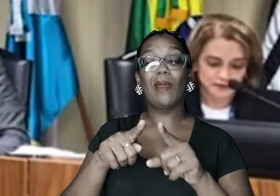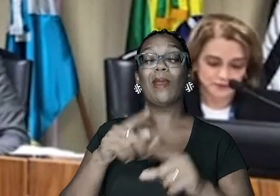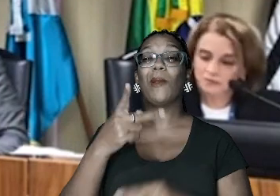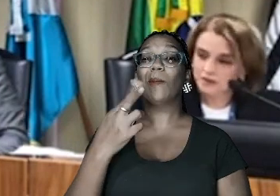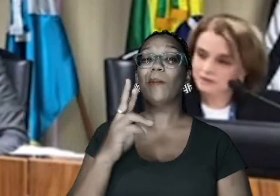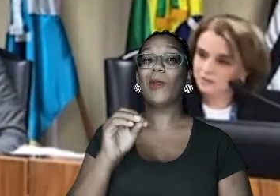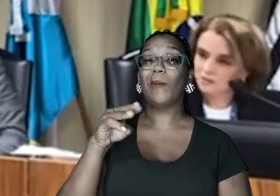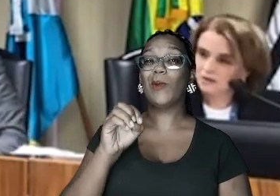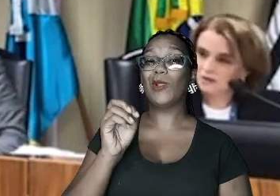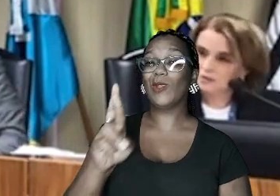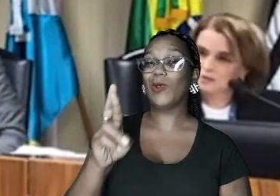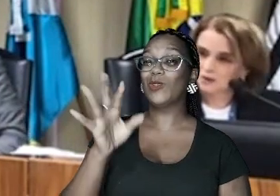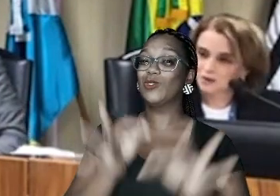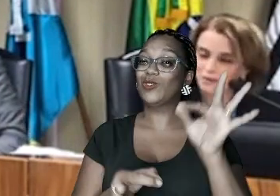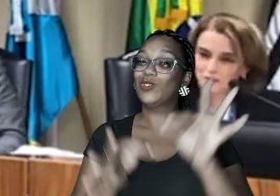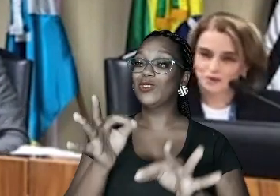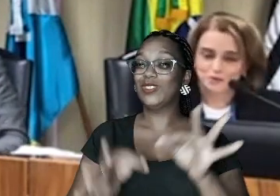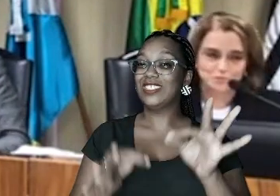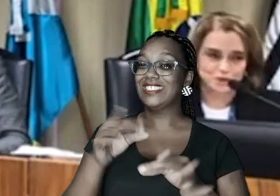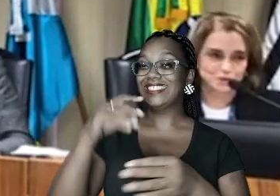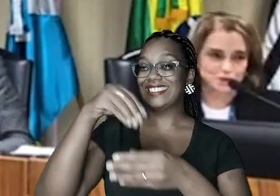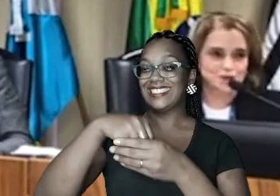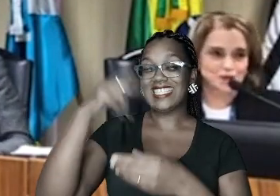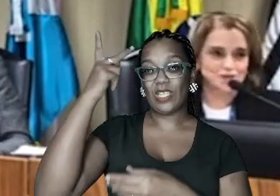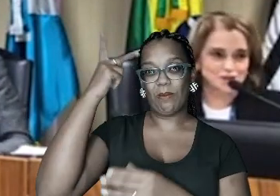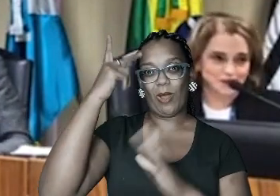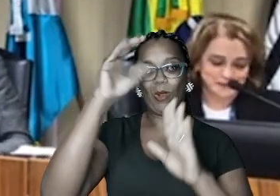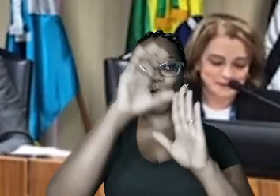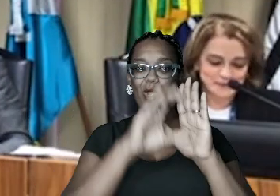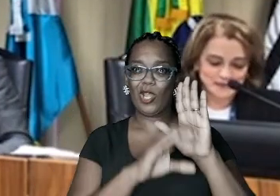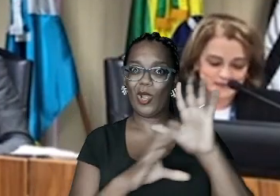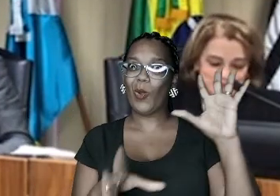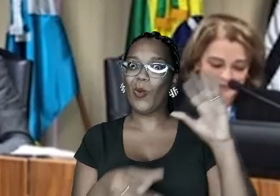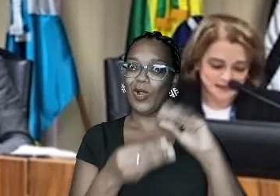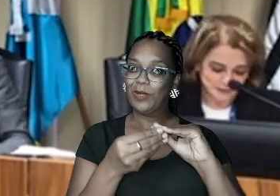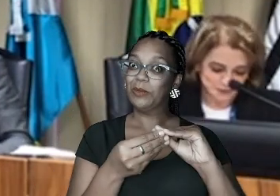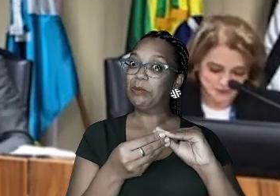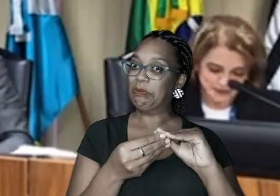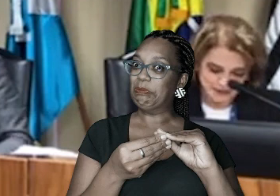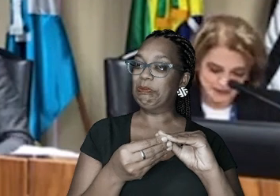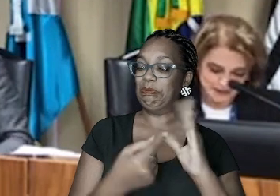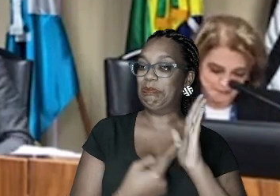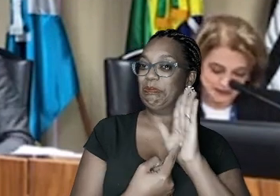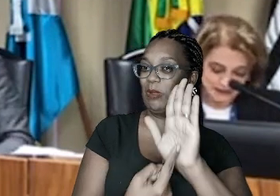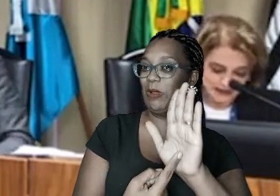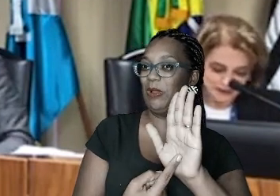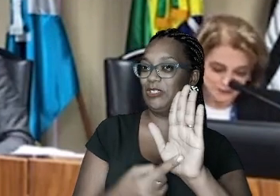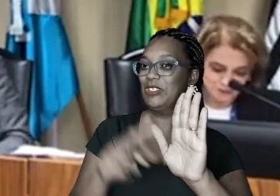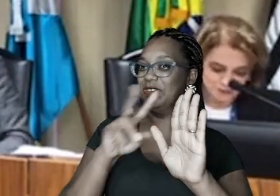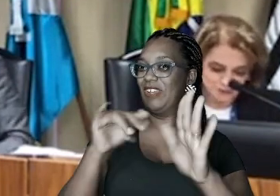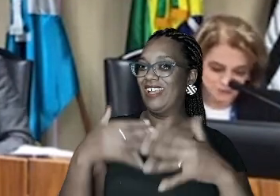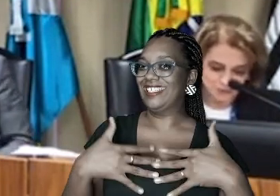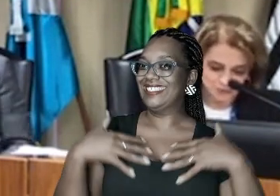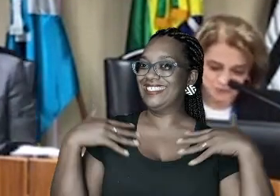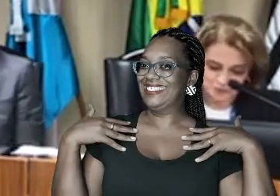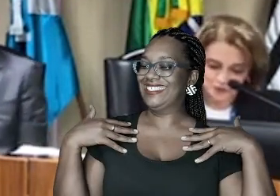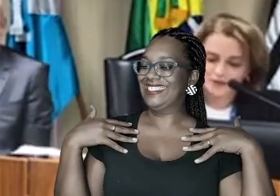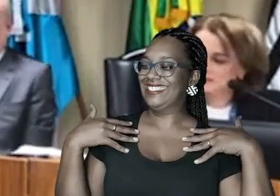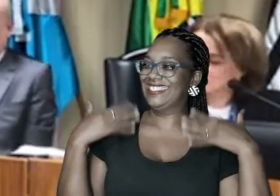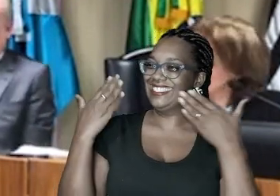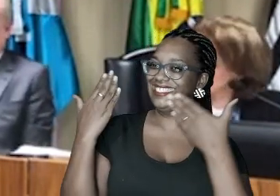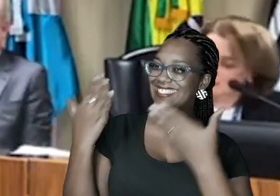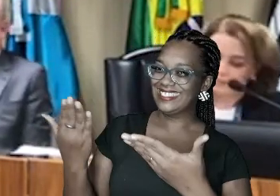então também temos aqui um currículo resumido que já indica que seremos blindados muito